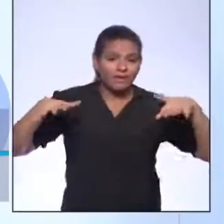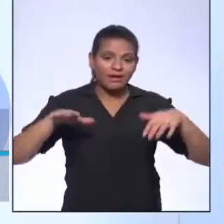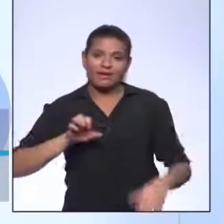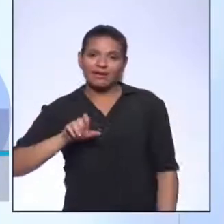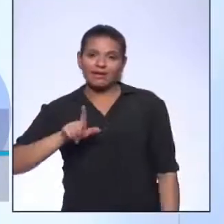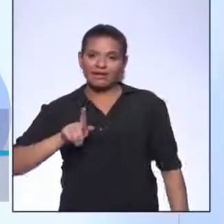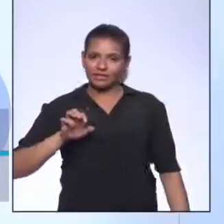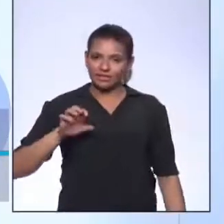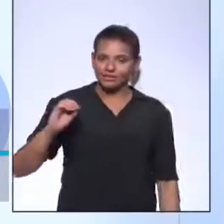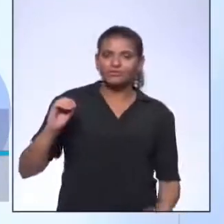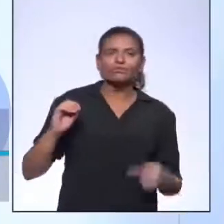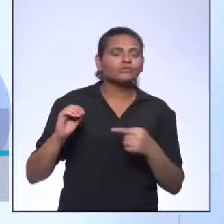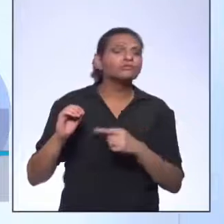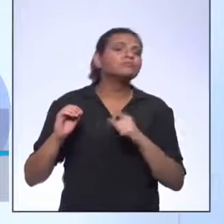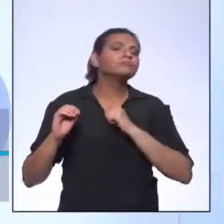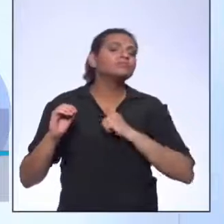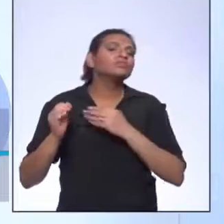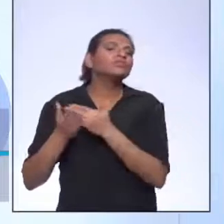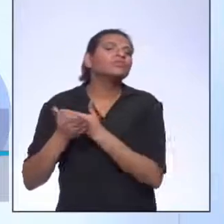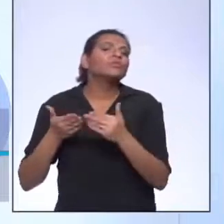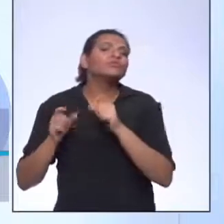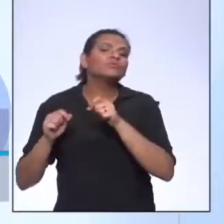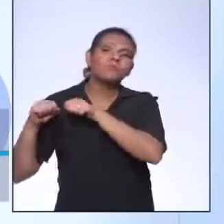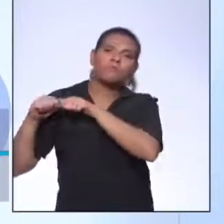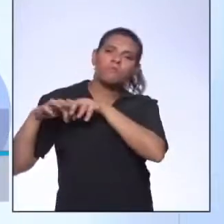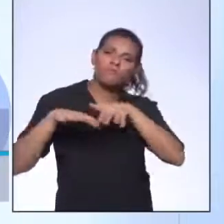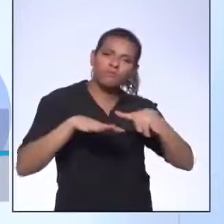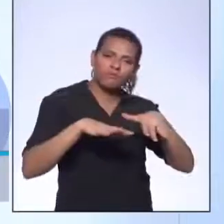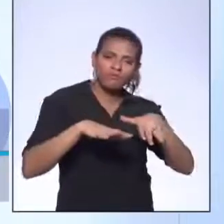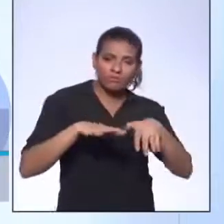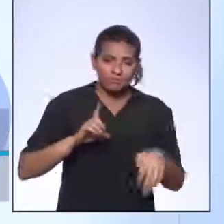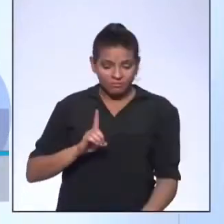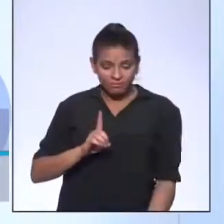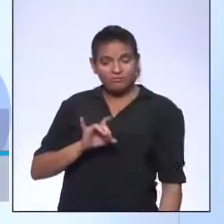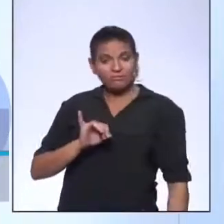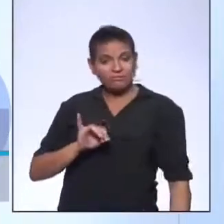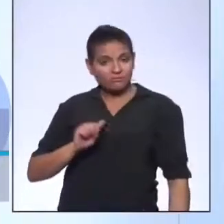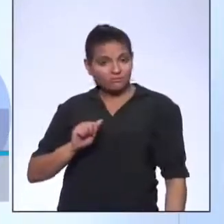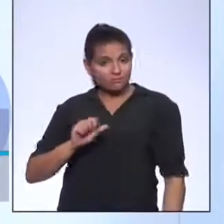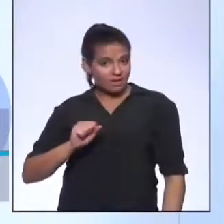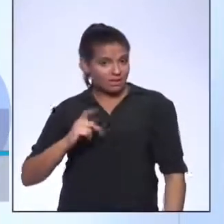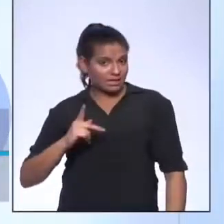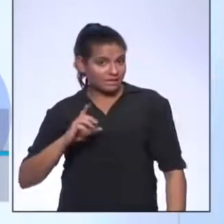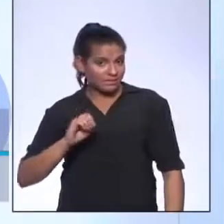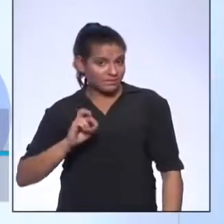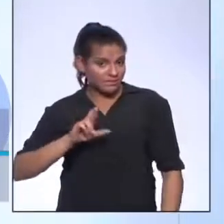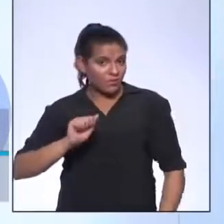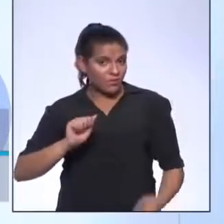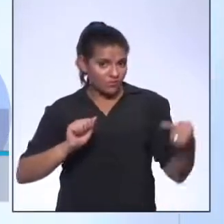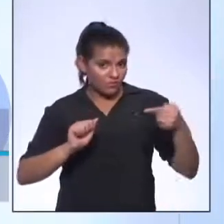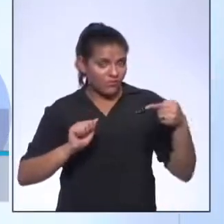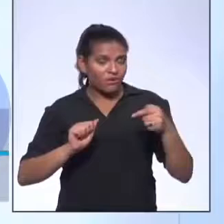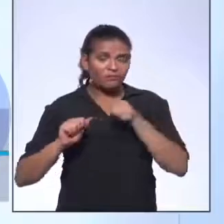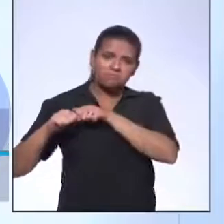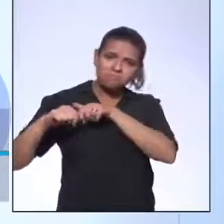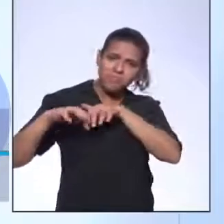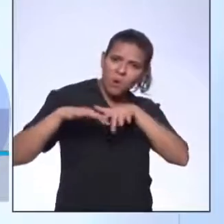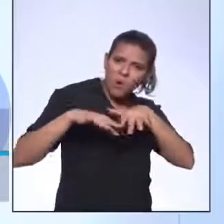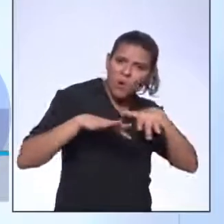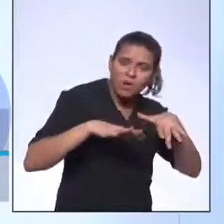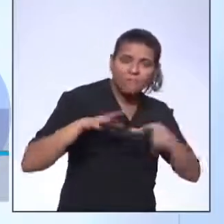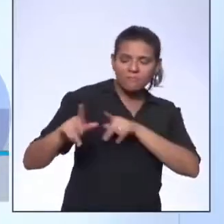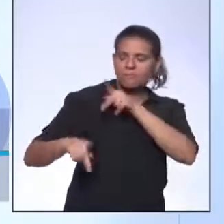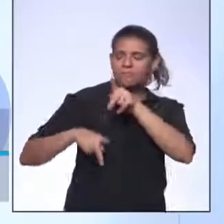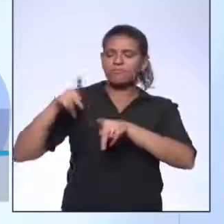temos uma primeira diáspora. Vocês lembram o que é diáspora? São migrações, quando muitos povos começam a